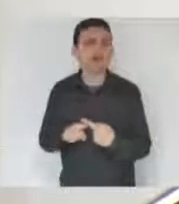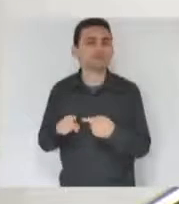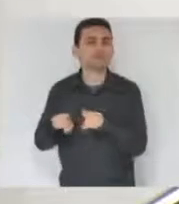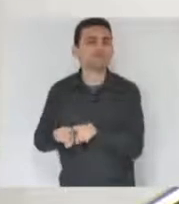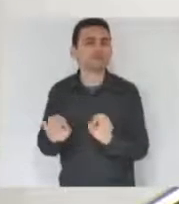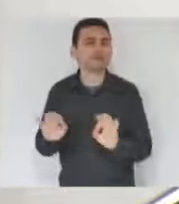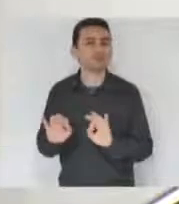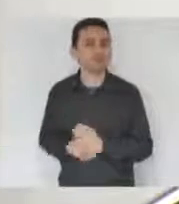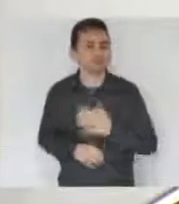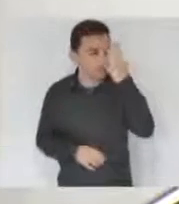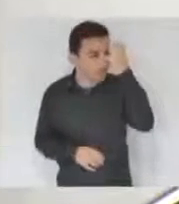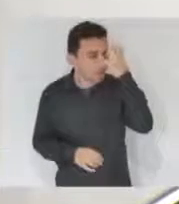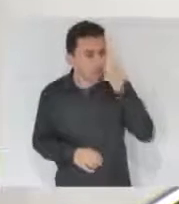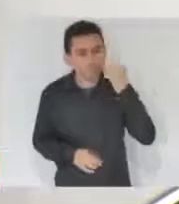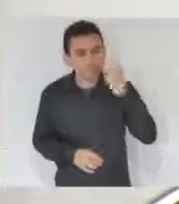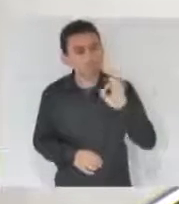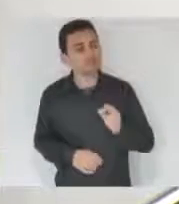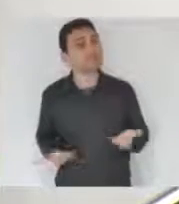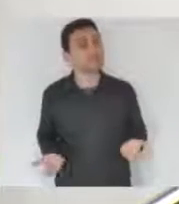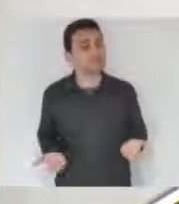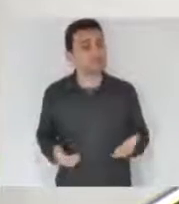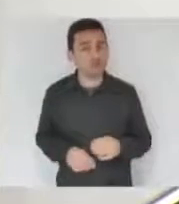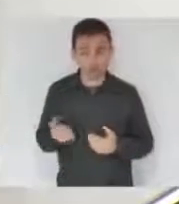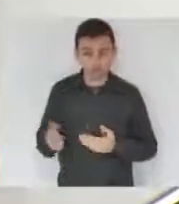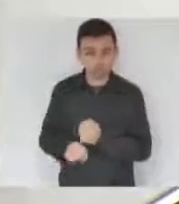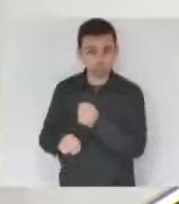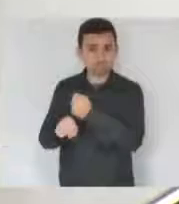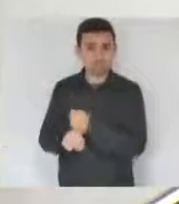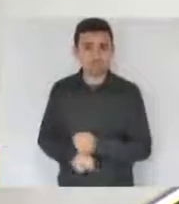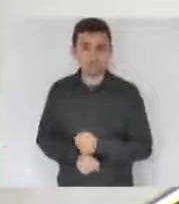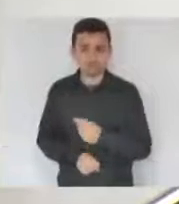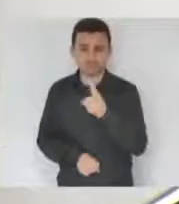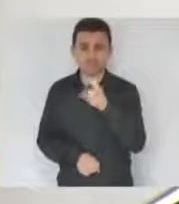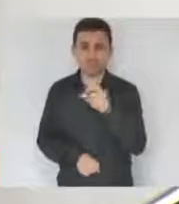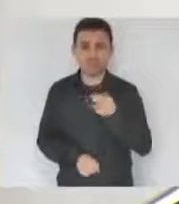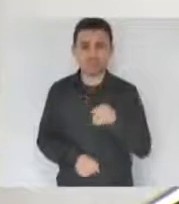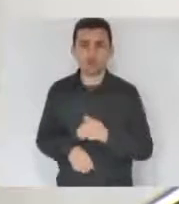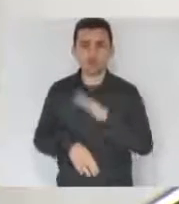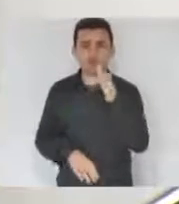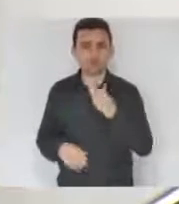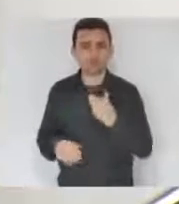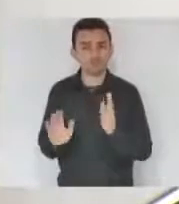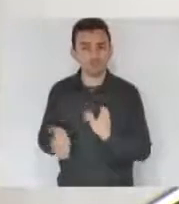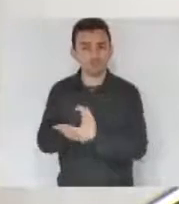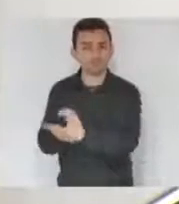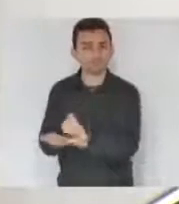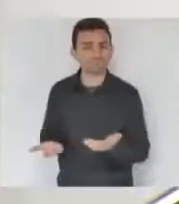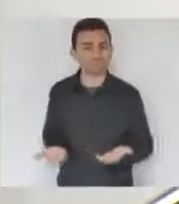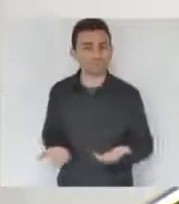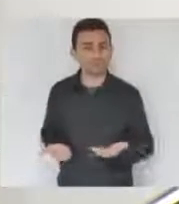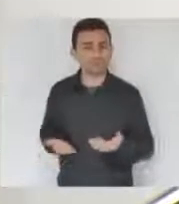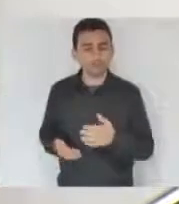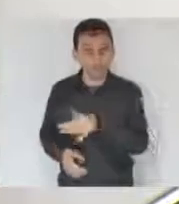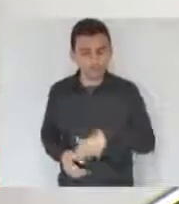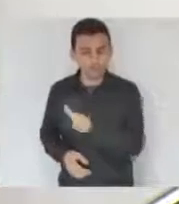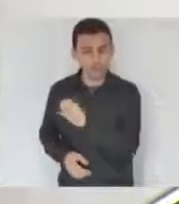deputado Ismael? Está lá uma obra de 100 e tantos milhões investidos, a região de Balneário Camboriú e Itajaí, precisando que